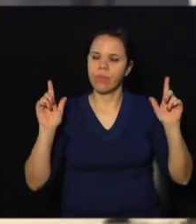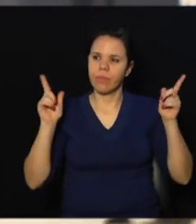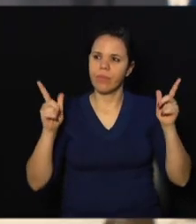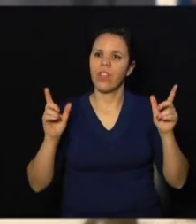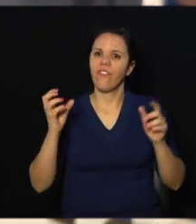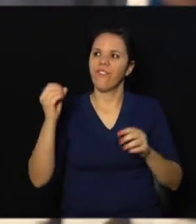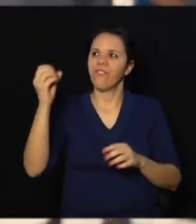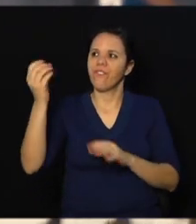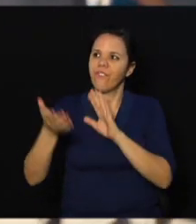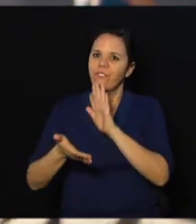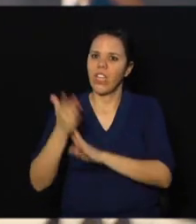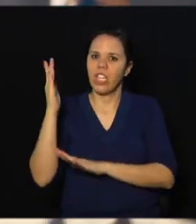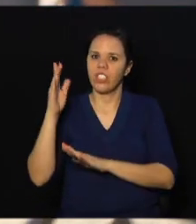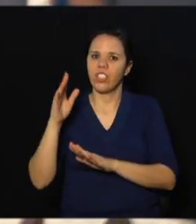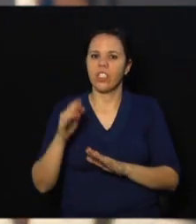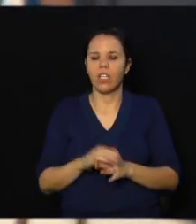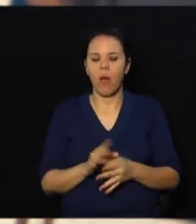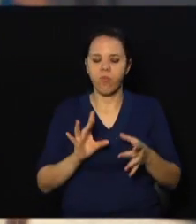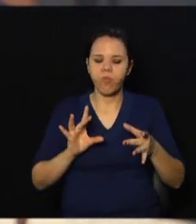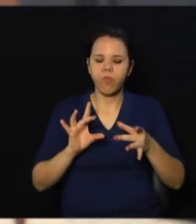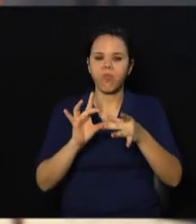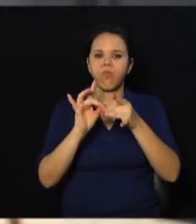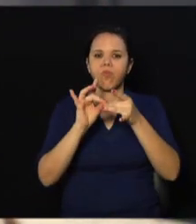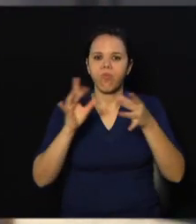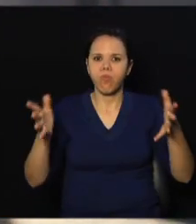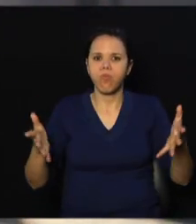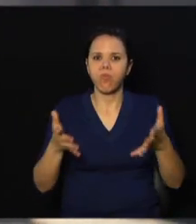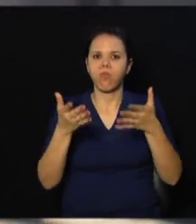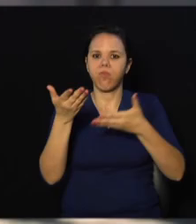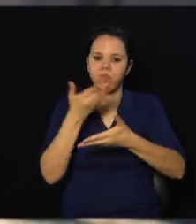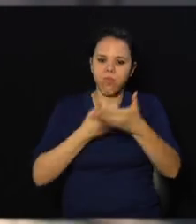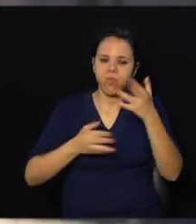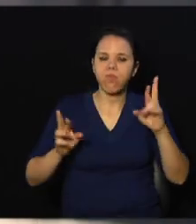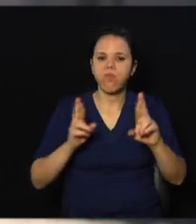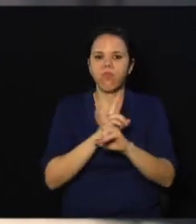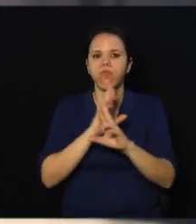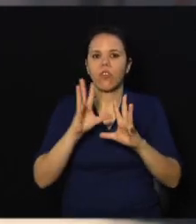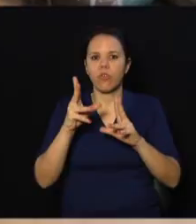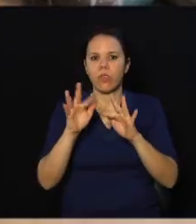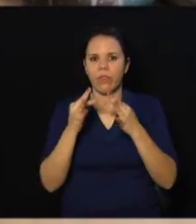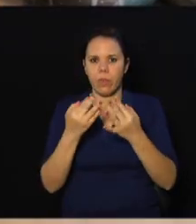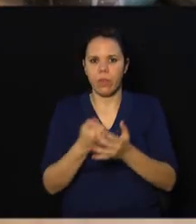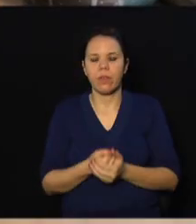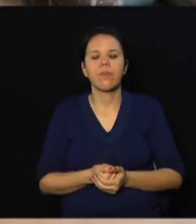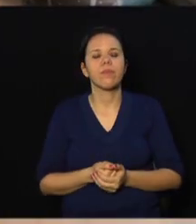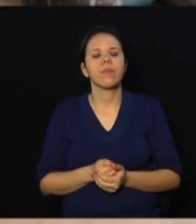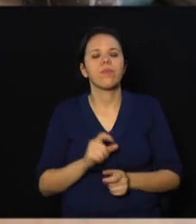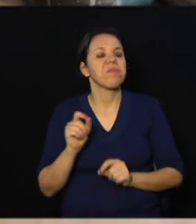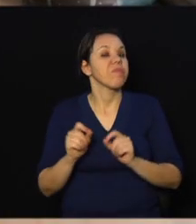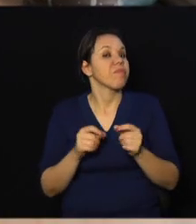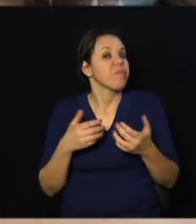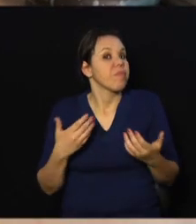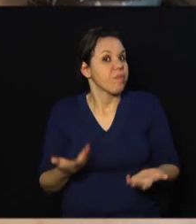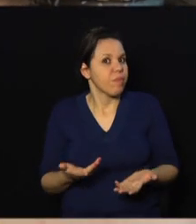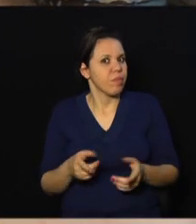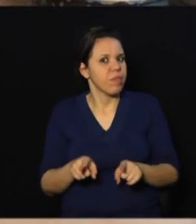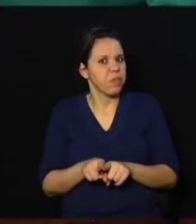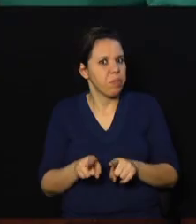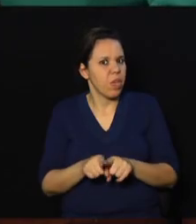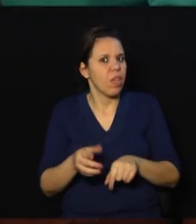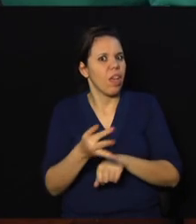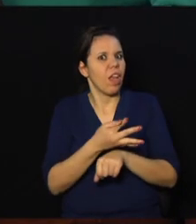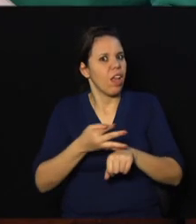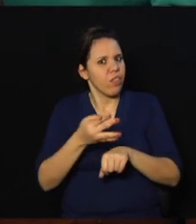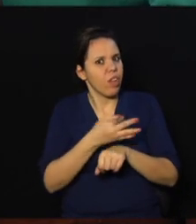viagens, ajudam a fortalecer e melhorar a relação entre todos da casa. E quem diria, hein? As